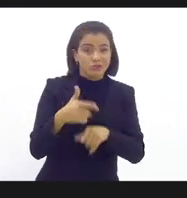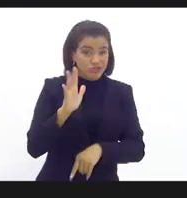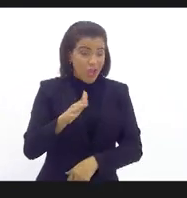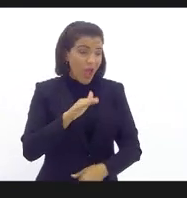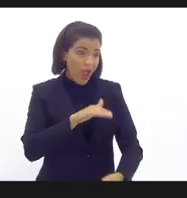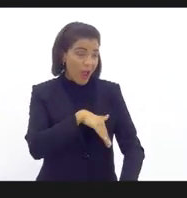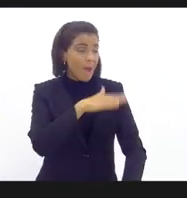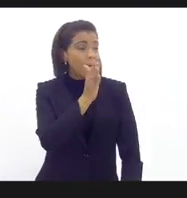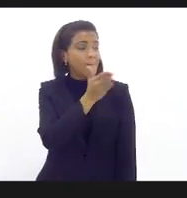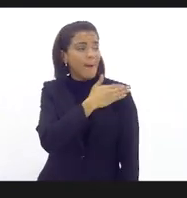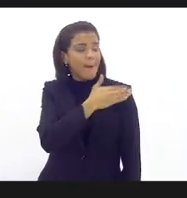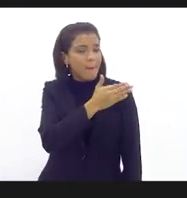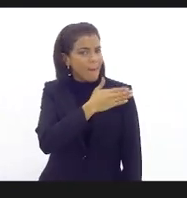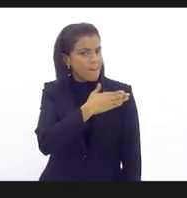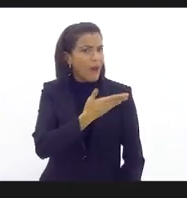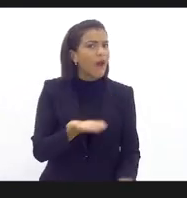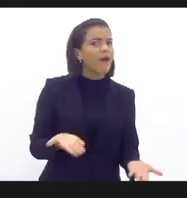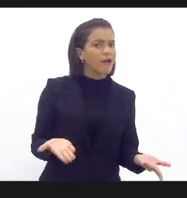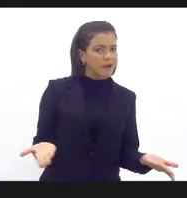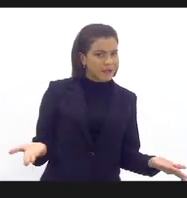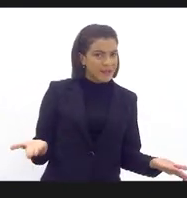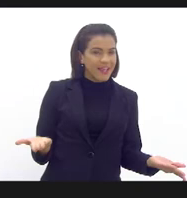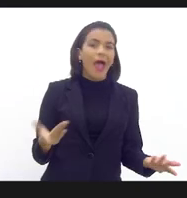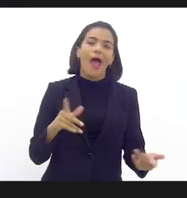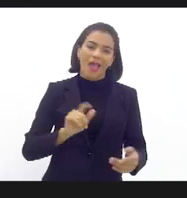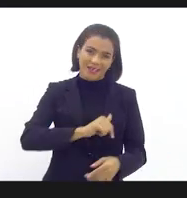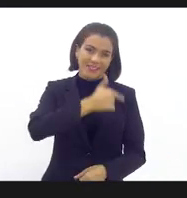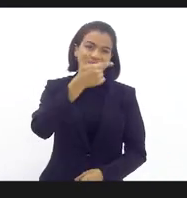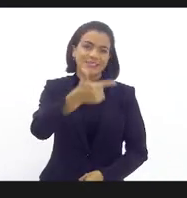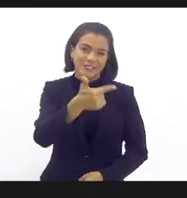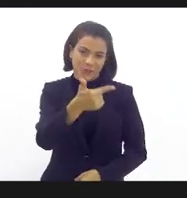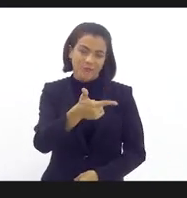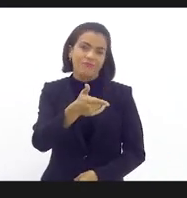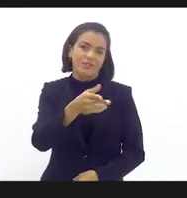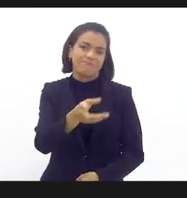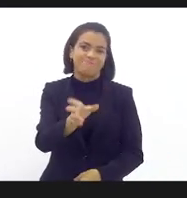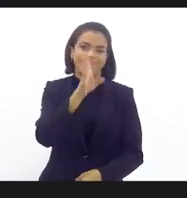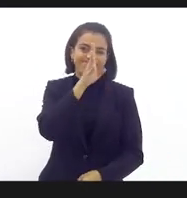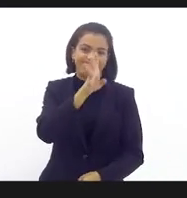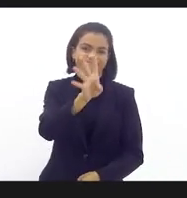e não foi efetivado, aí sim você tem que responsabilizar.